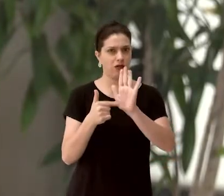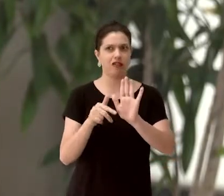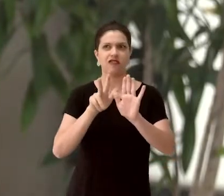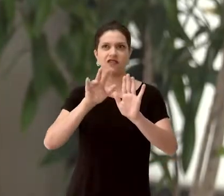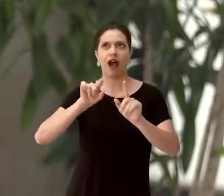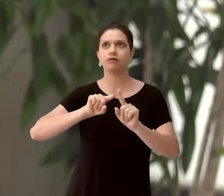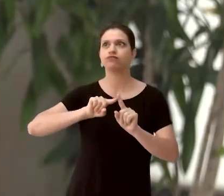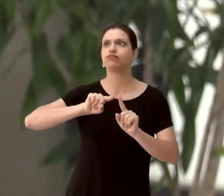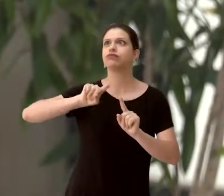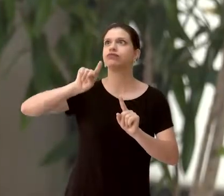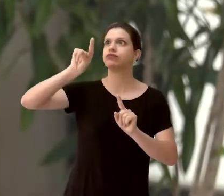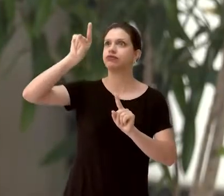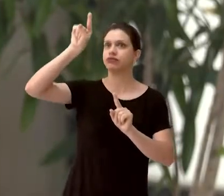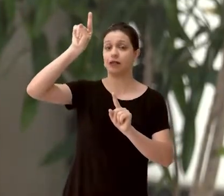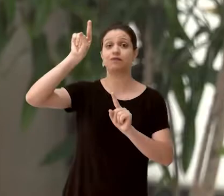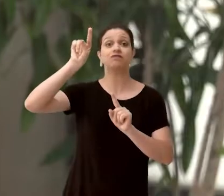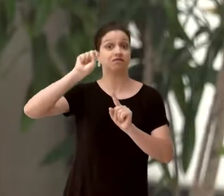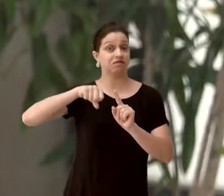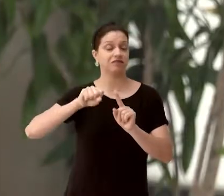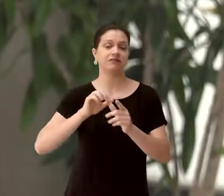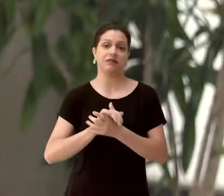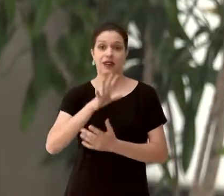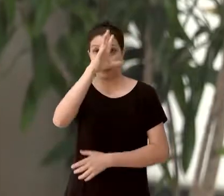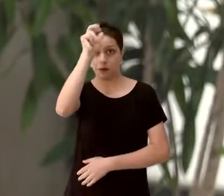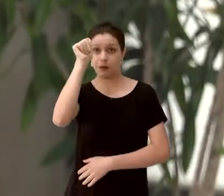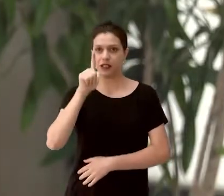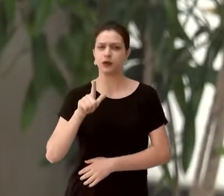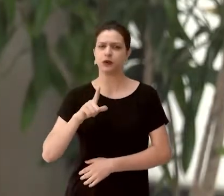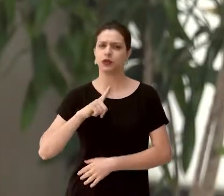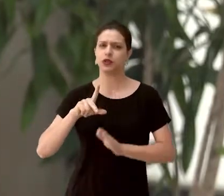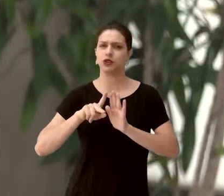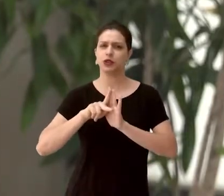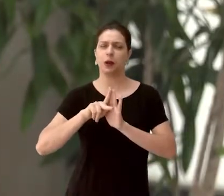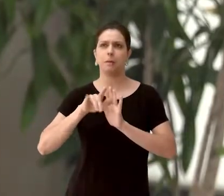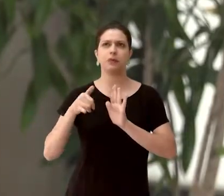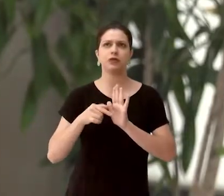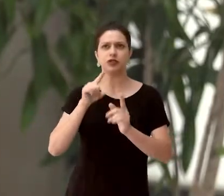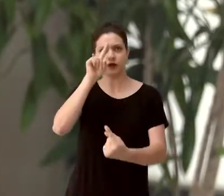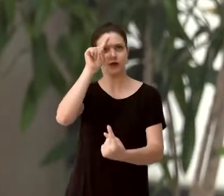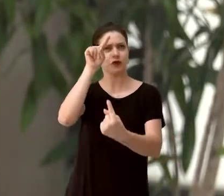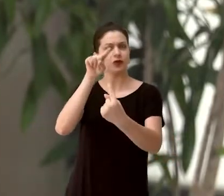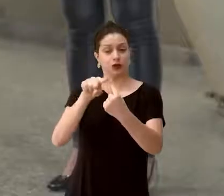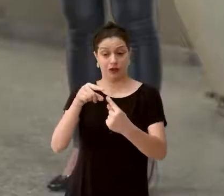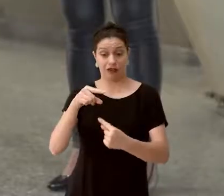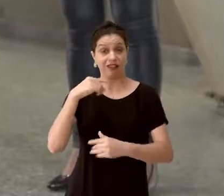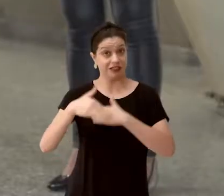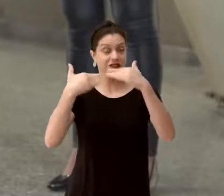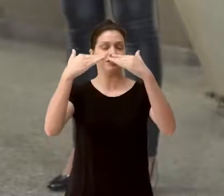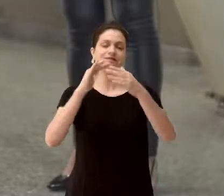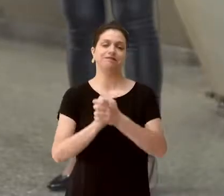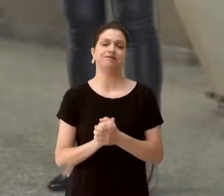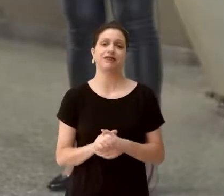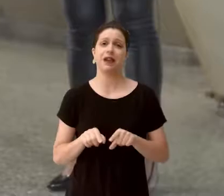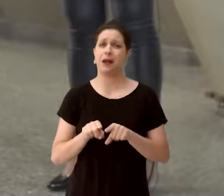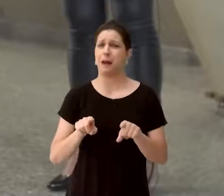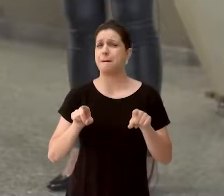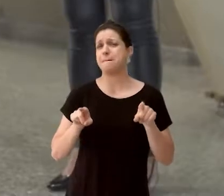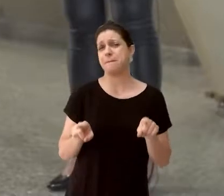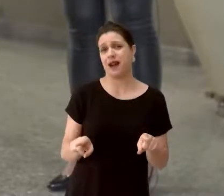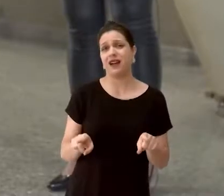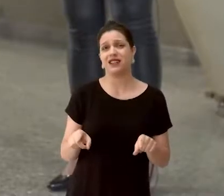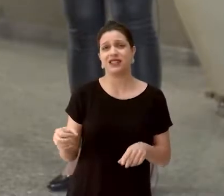de crescimento, Mato Grosso do Sul projetava uma boa fase de desenvolvimento. No entanto, o